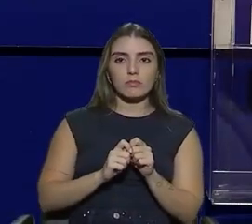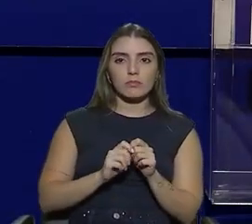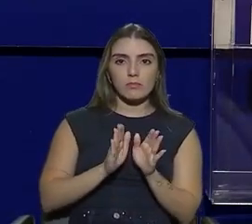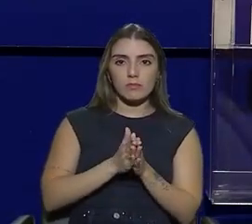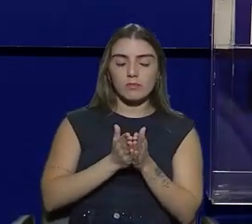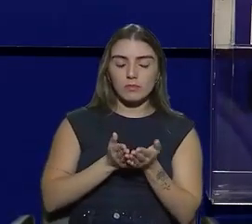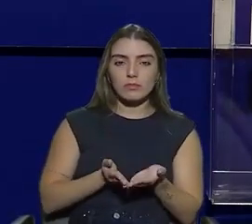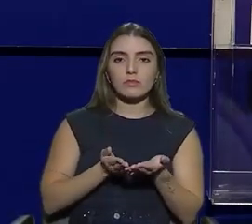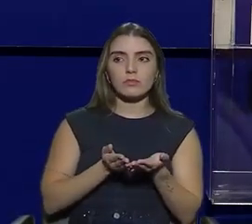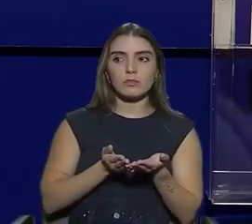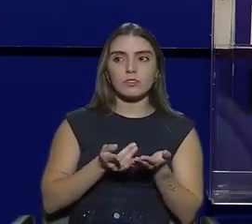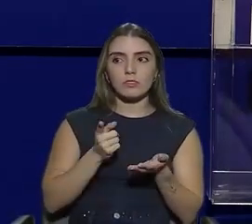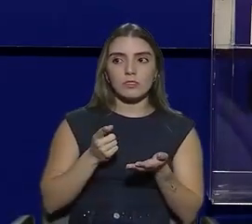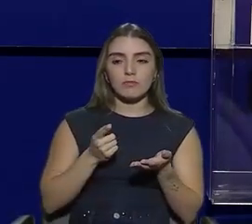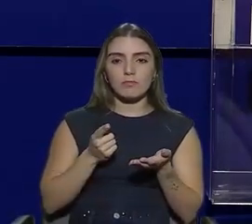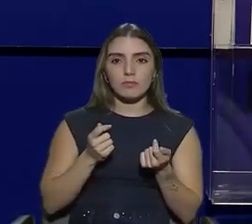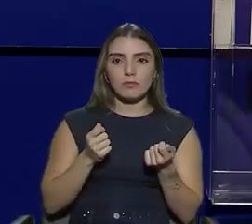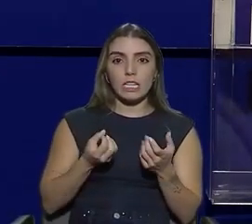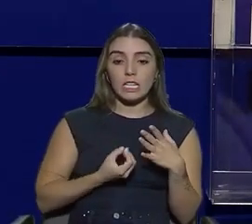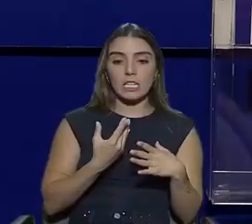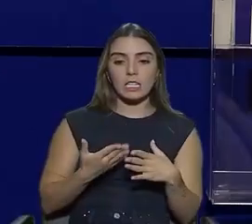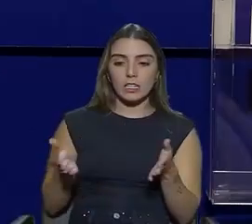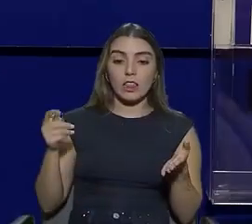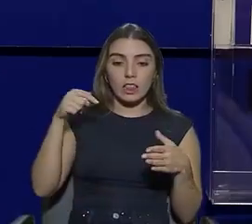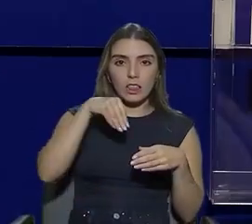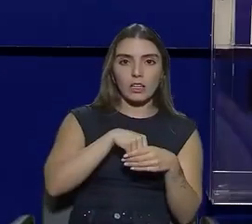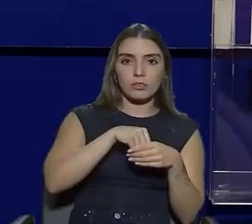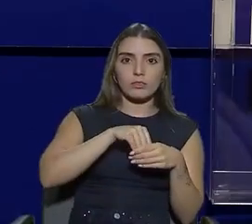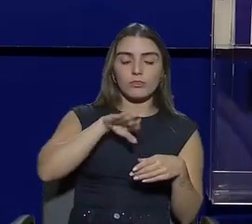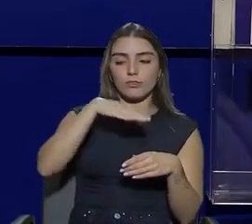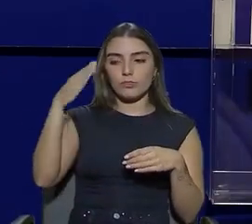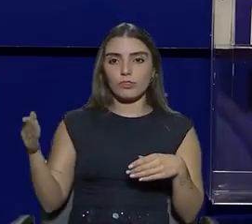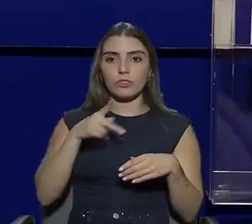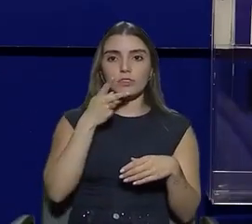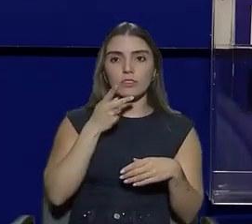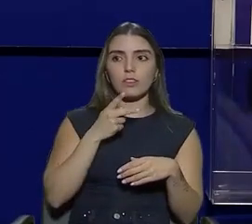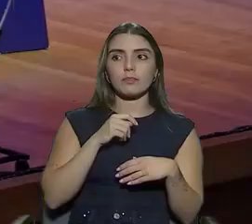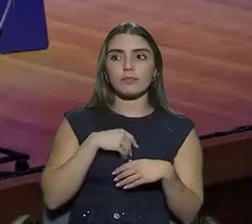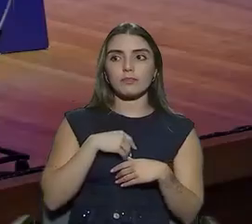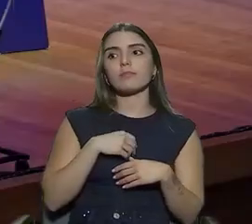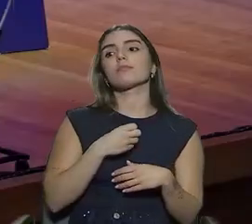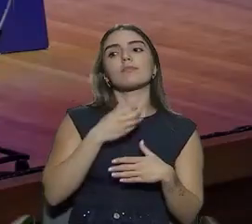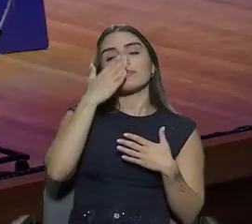compõe esse dentro e fora que você fala. Então, fique à vontade. Obrigada. Eu falei, né, que eu venho